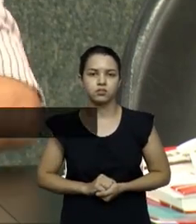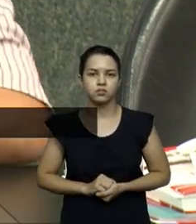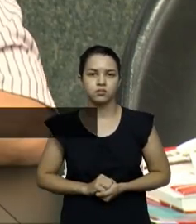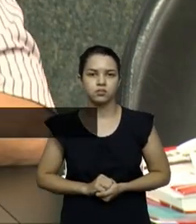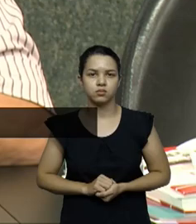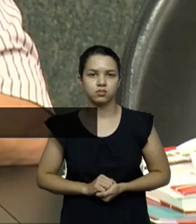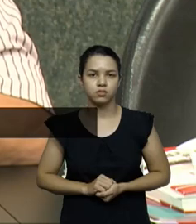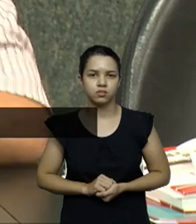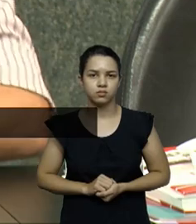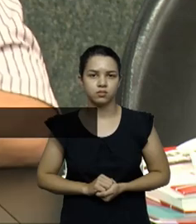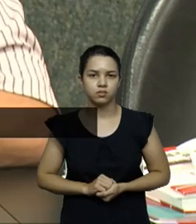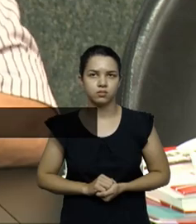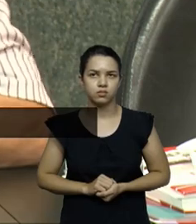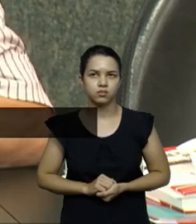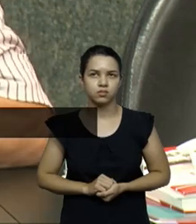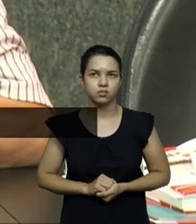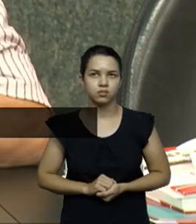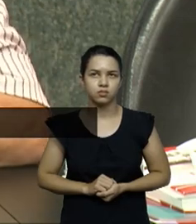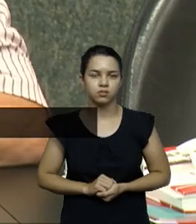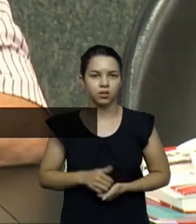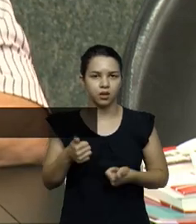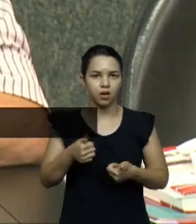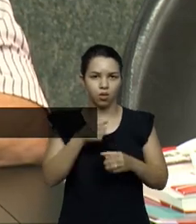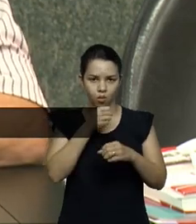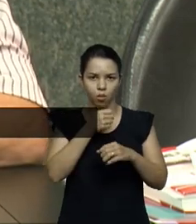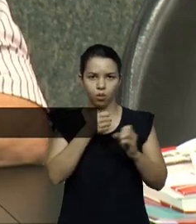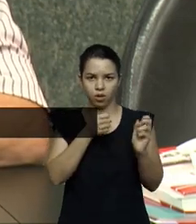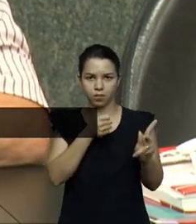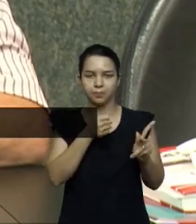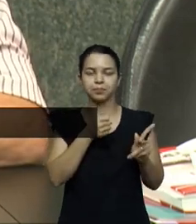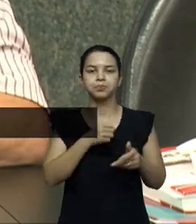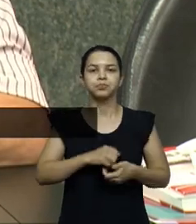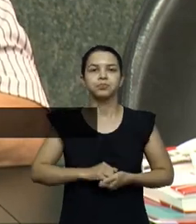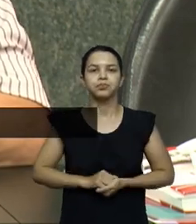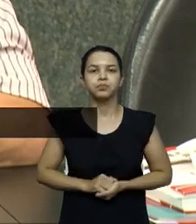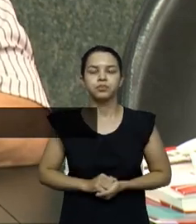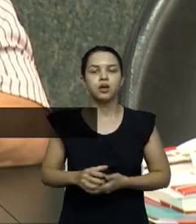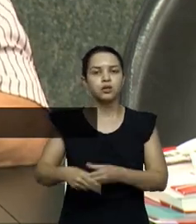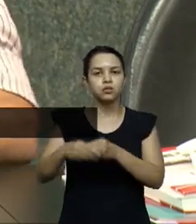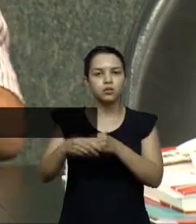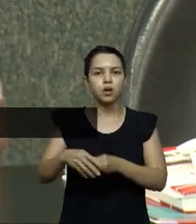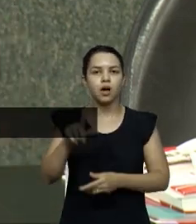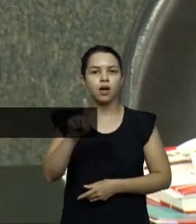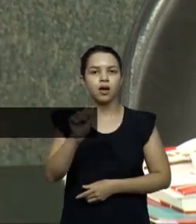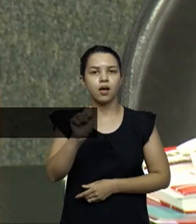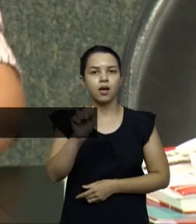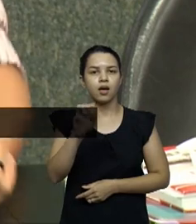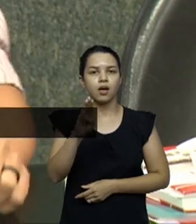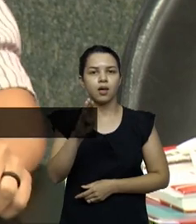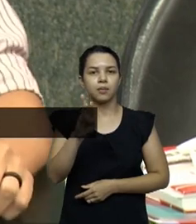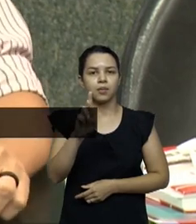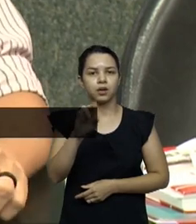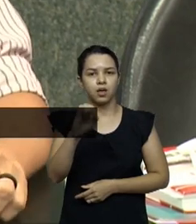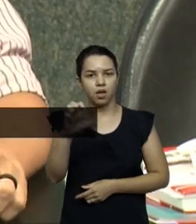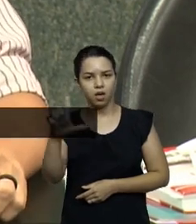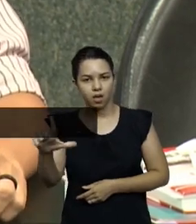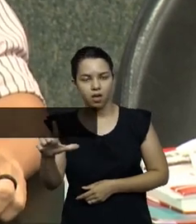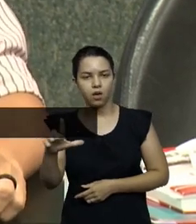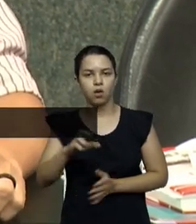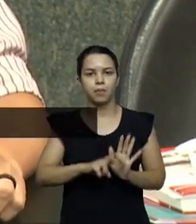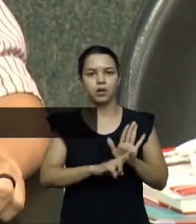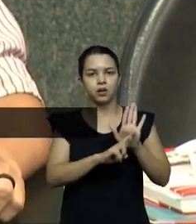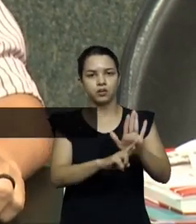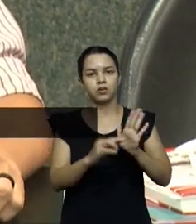ah ah tá fazendo Tá tranquilo daqui o Gabriel a apresentar